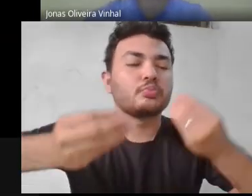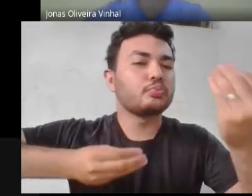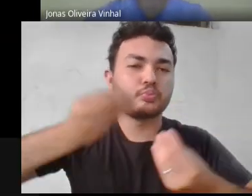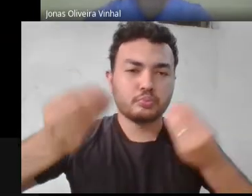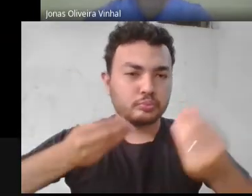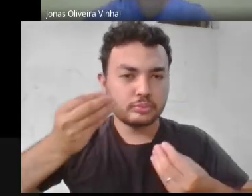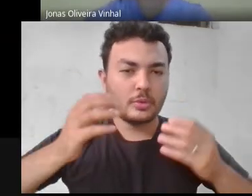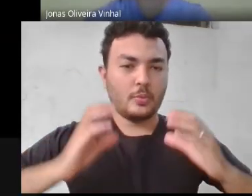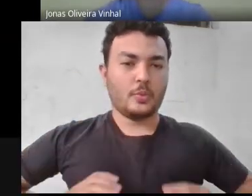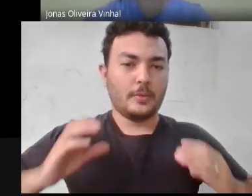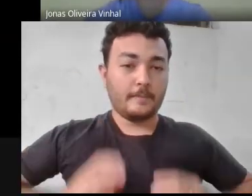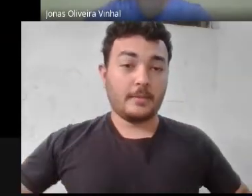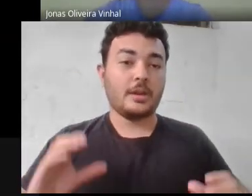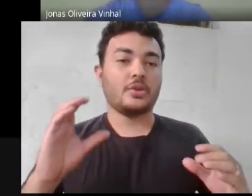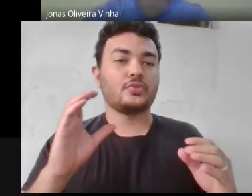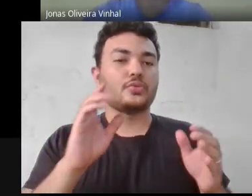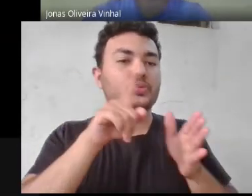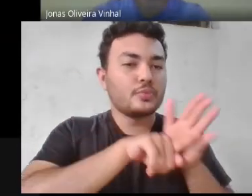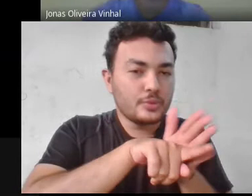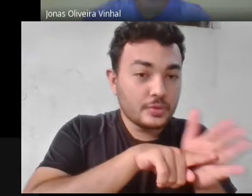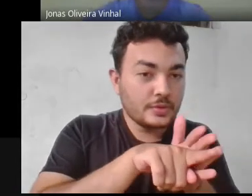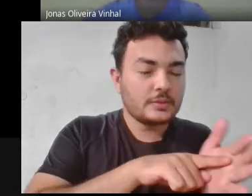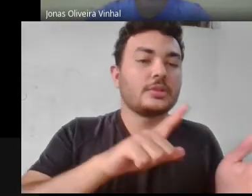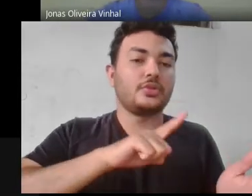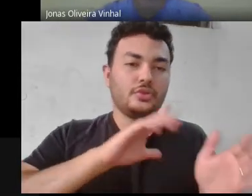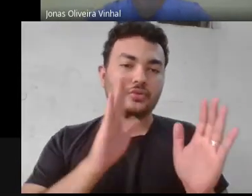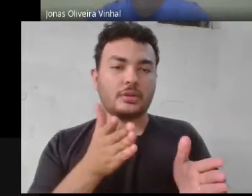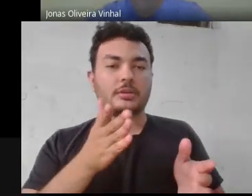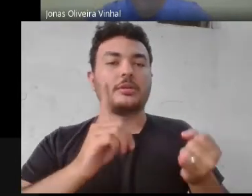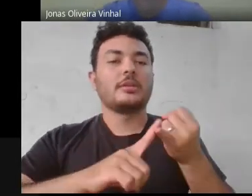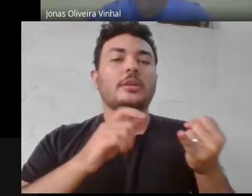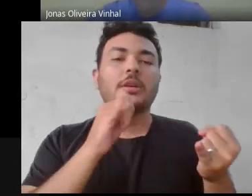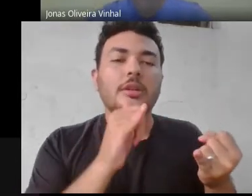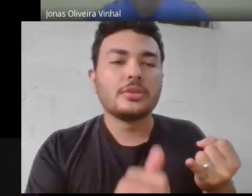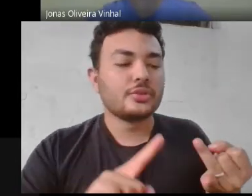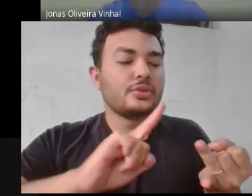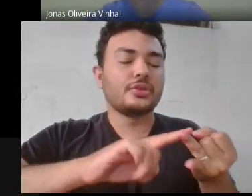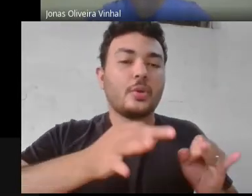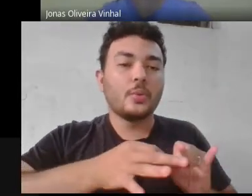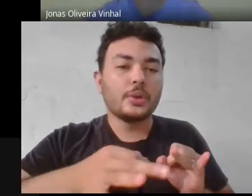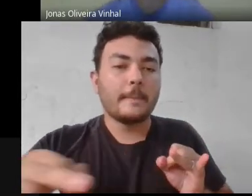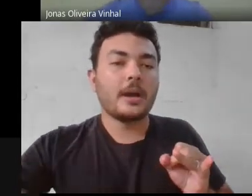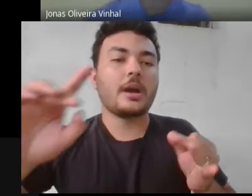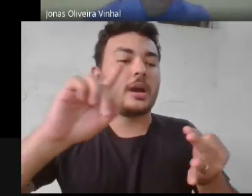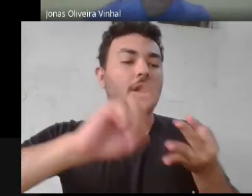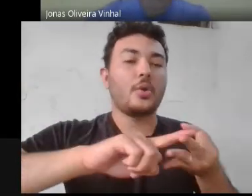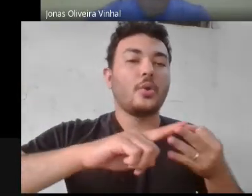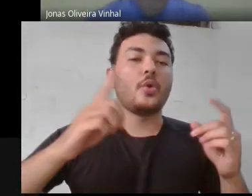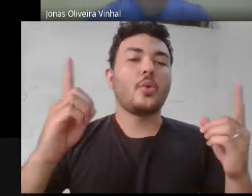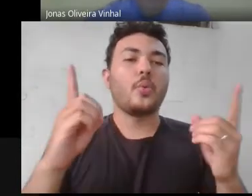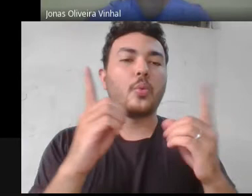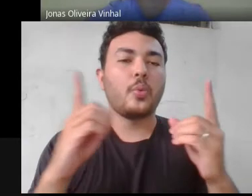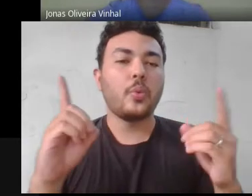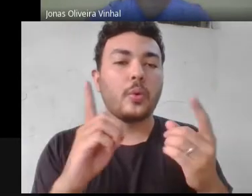dados teóricos e com os dados experimentais obtidos, de energia, de comprimento de ligação, tá, em relação ao